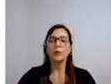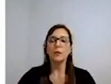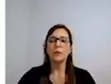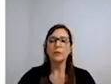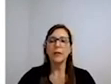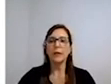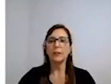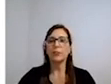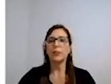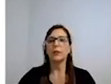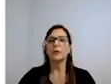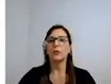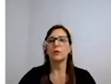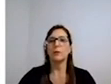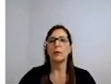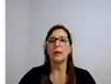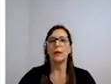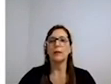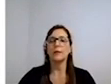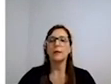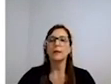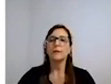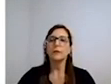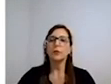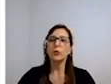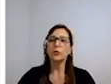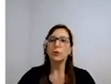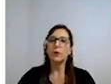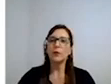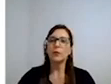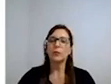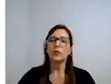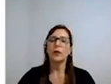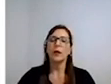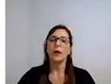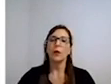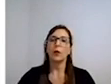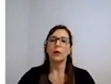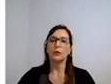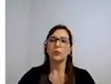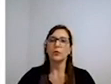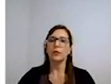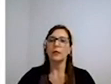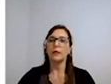Os nervos raquidianos ou espinhais são todos mistos,